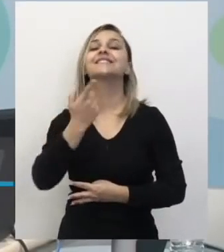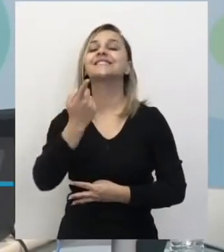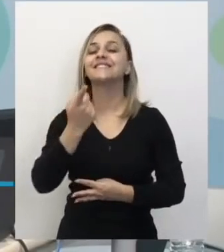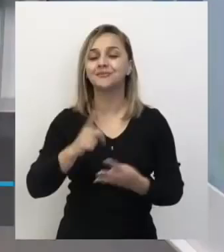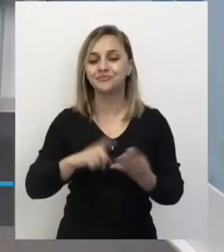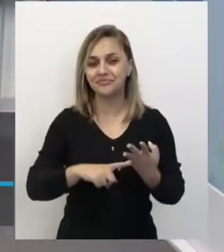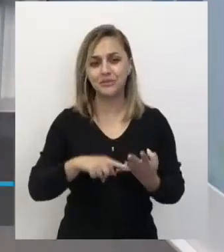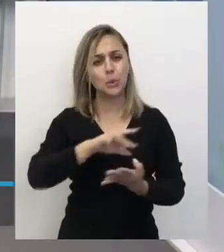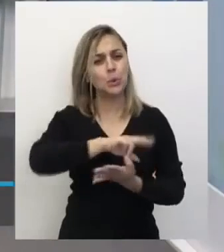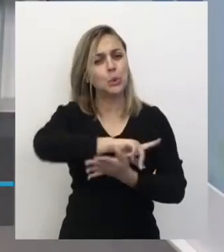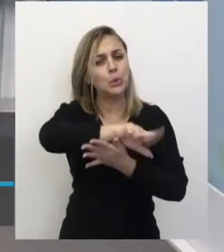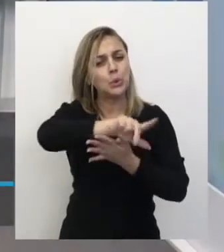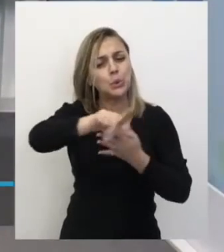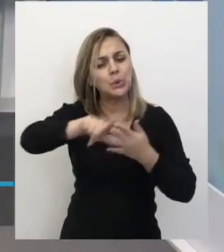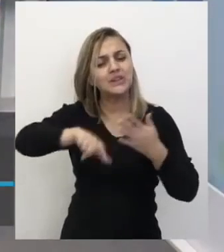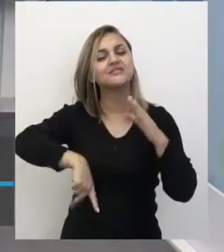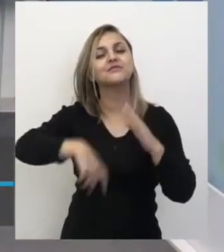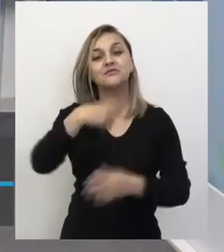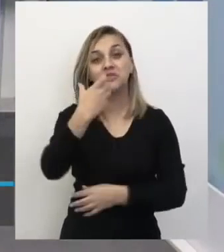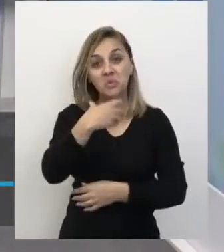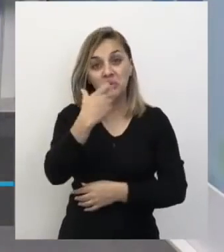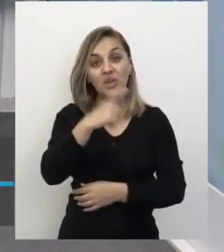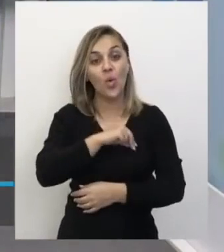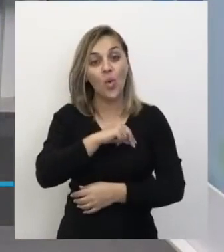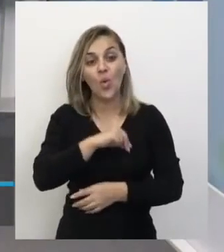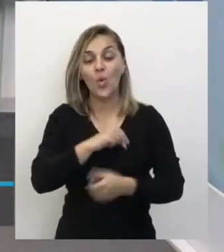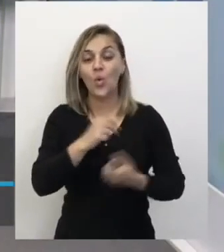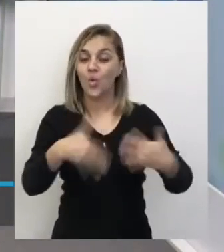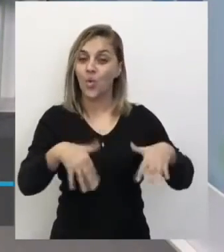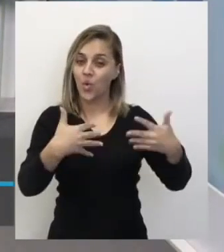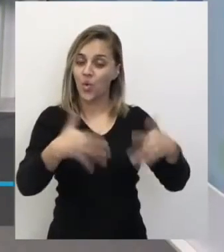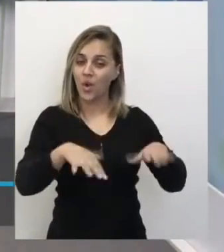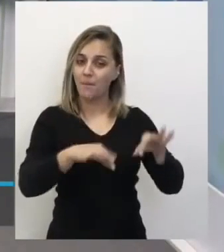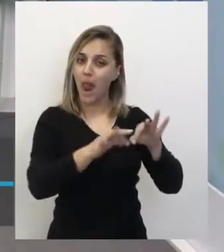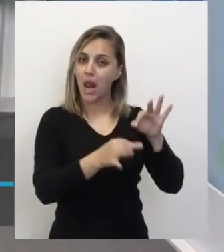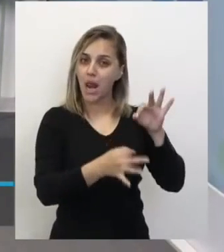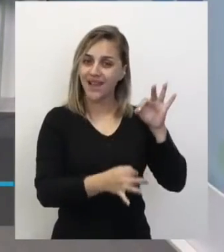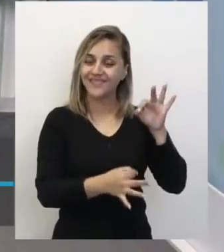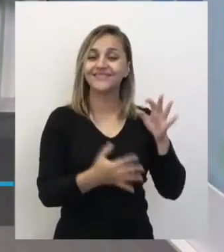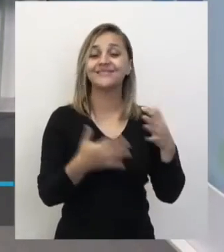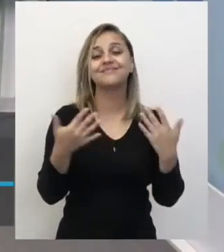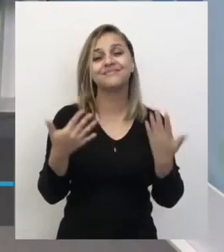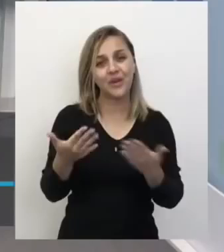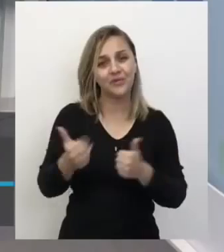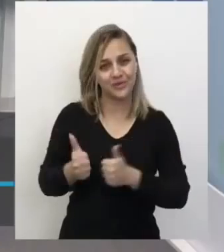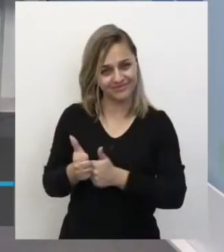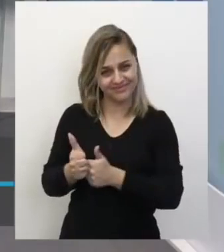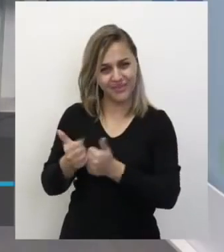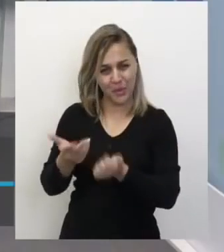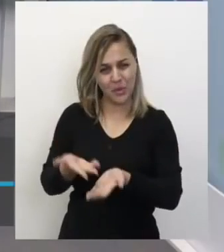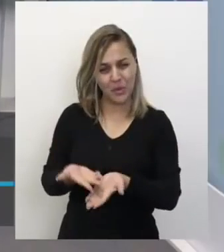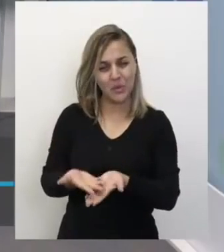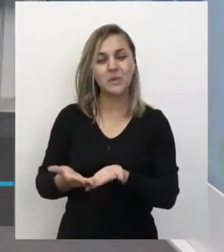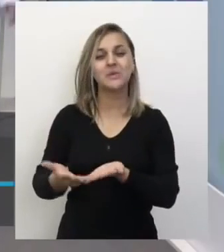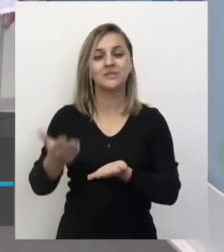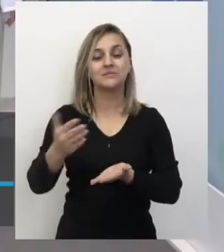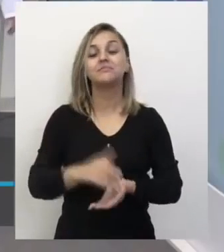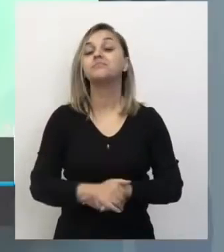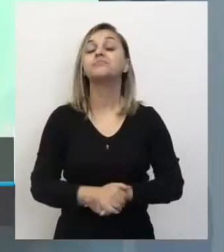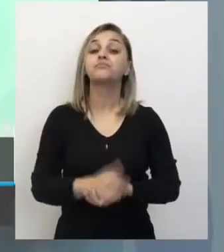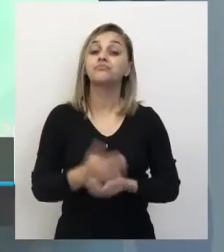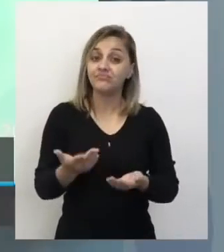você deixar... É muita coisa aqui, rapaz. Deixa eu seguir aqui, senão... Gente, então a gente falou um pouquinho da comida caipira, né? Que a gente foi